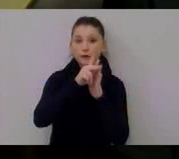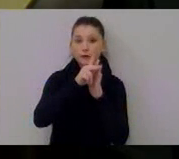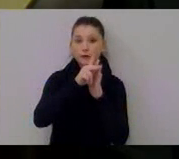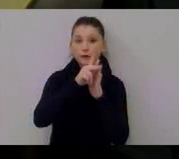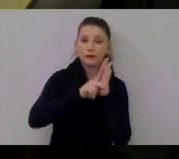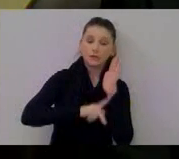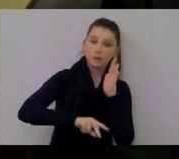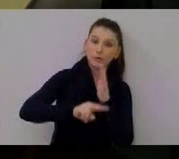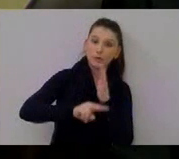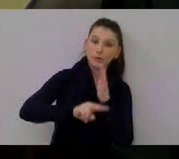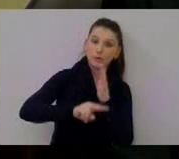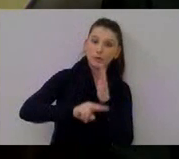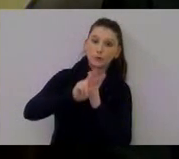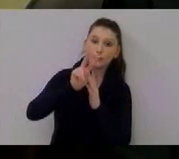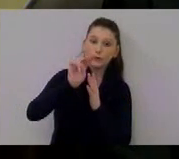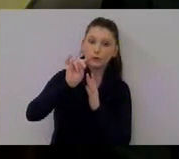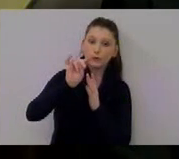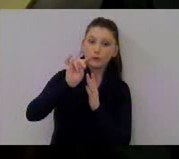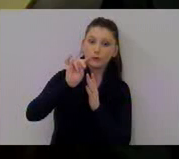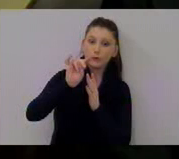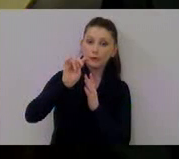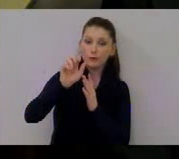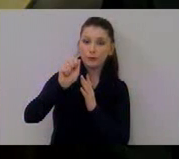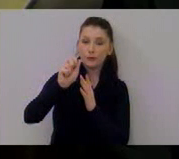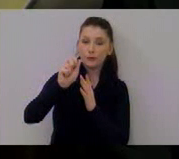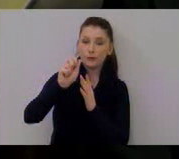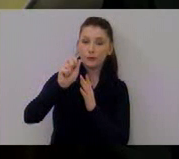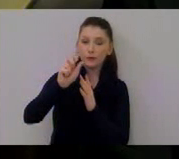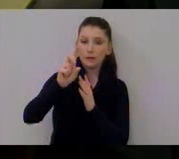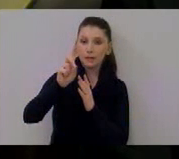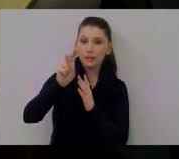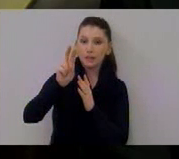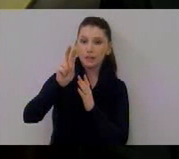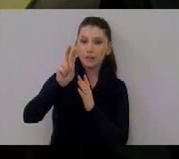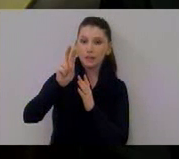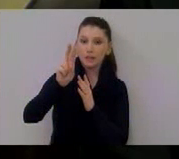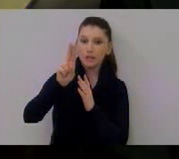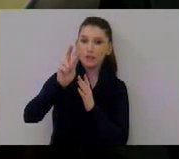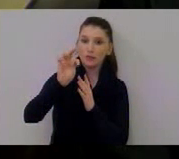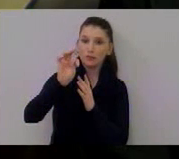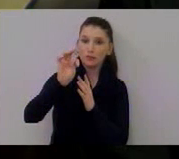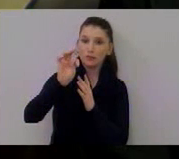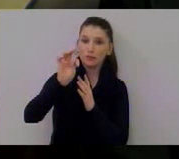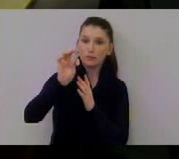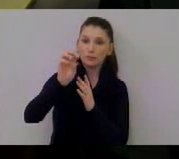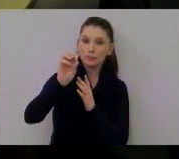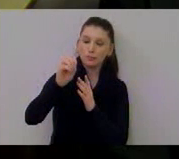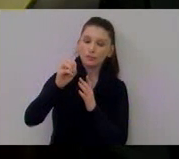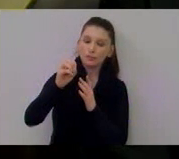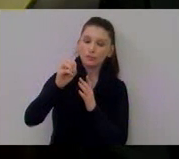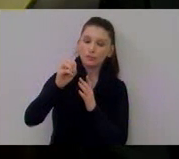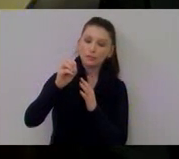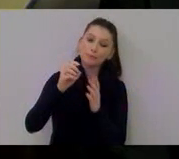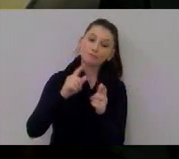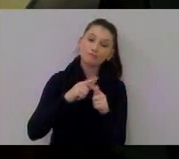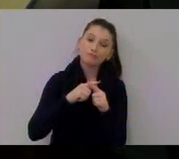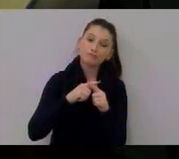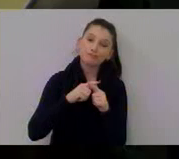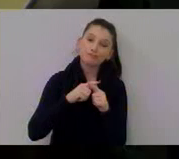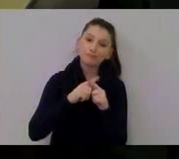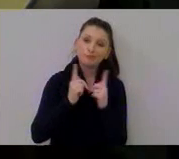de facilitar, prejudicou a vida de todos os cidadãos